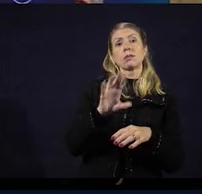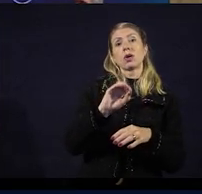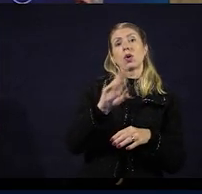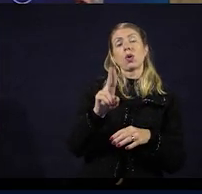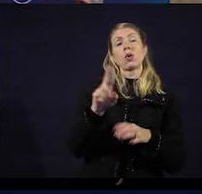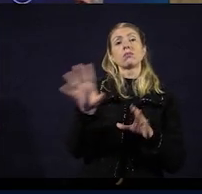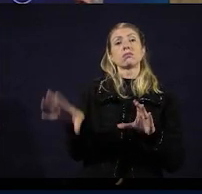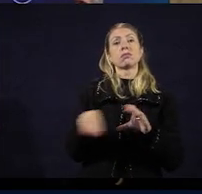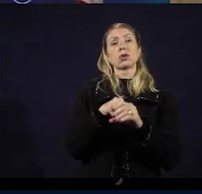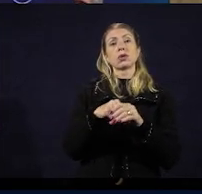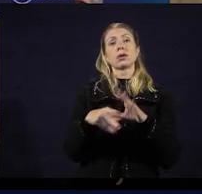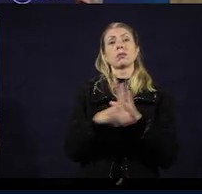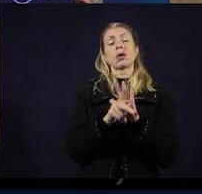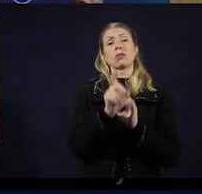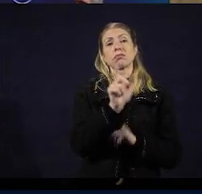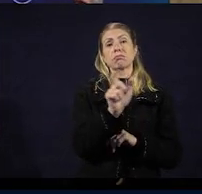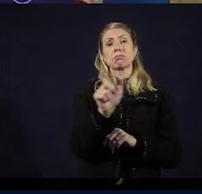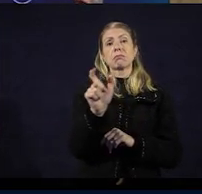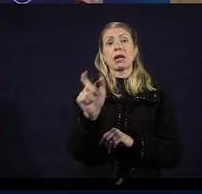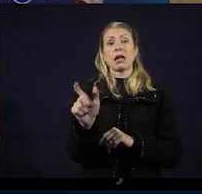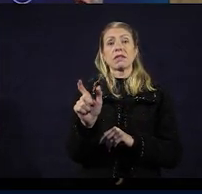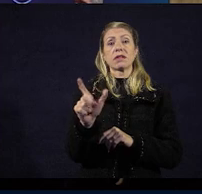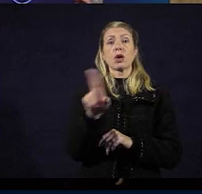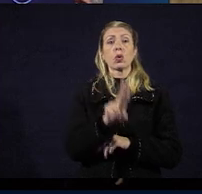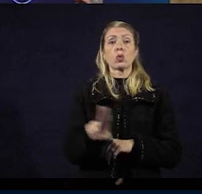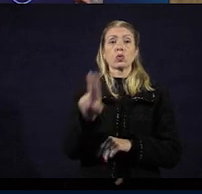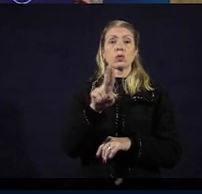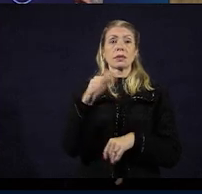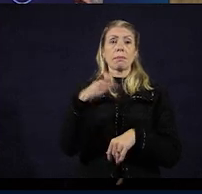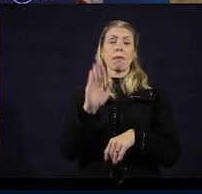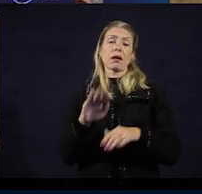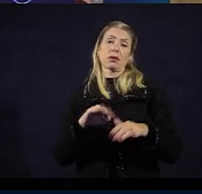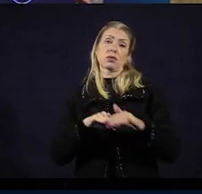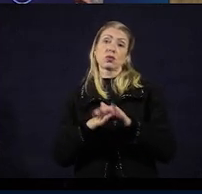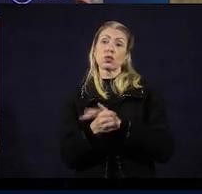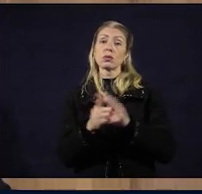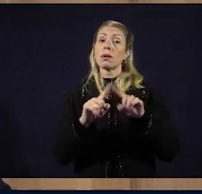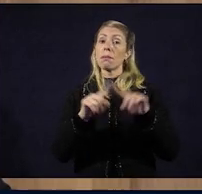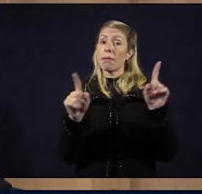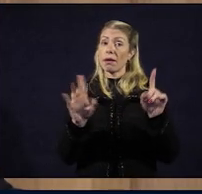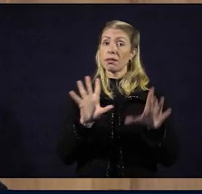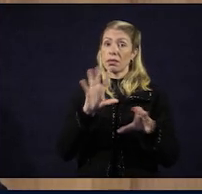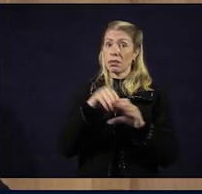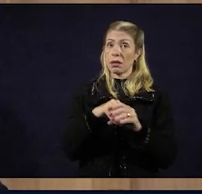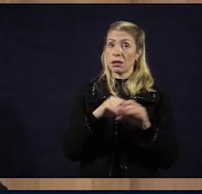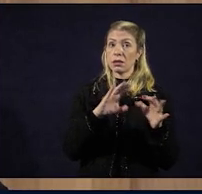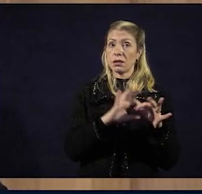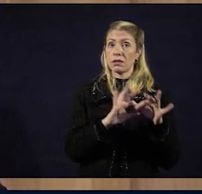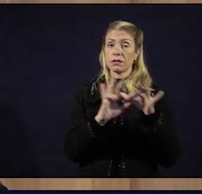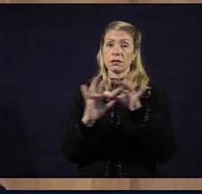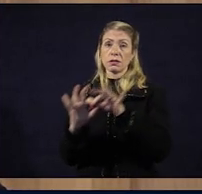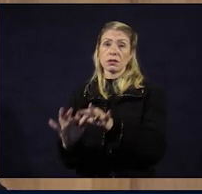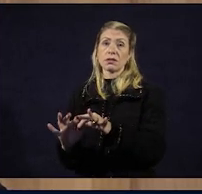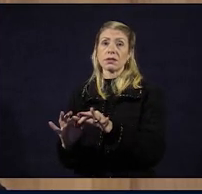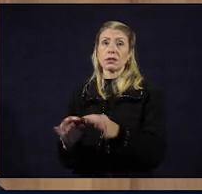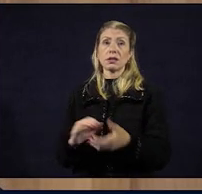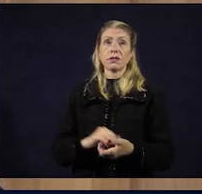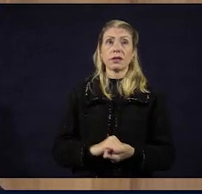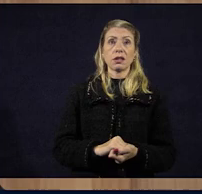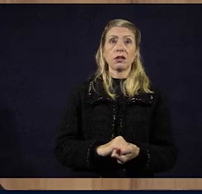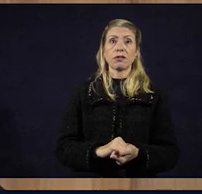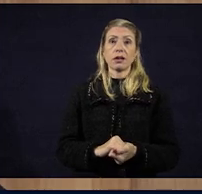batizado com as siglas Então eu acho que dentro desse contexto é uma dificuldade que a gente vê